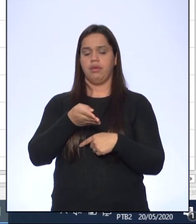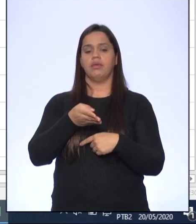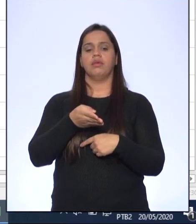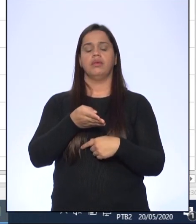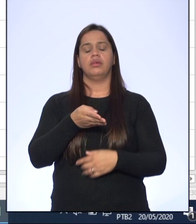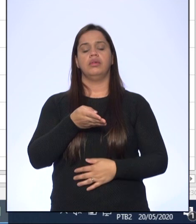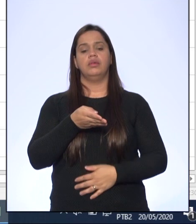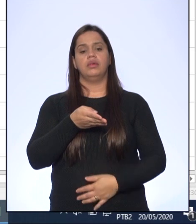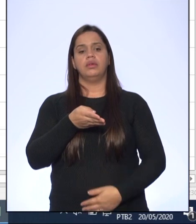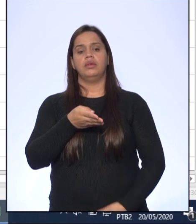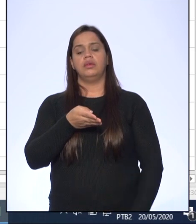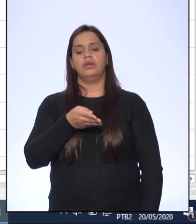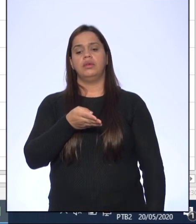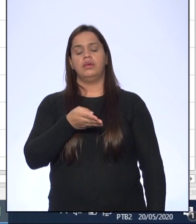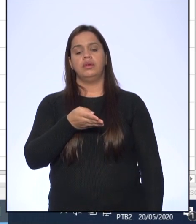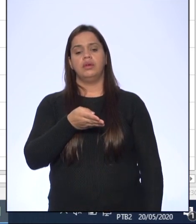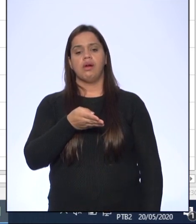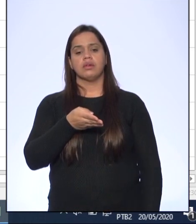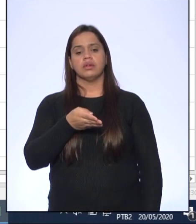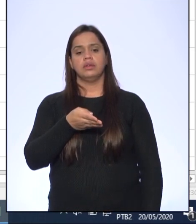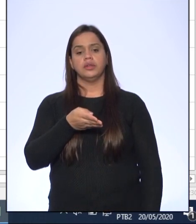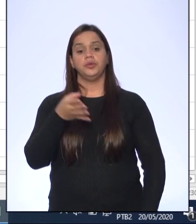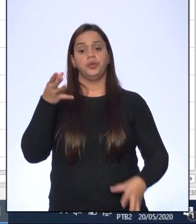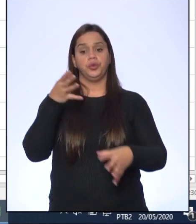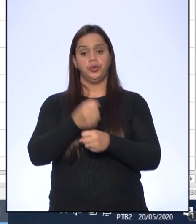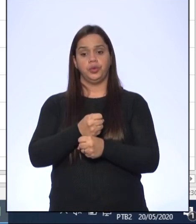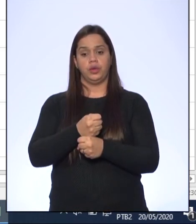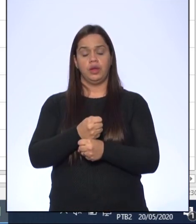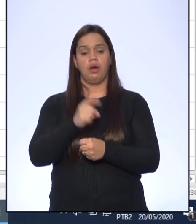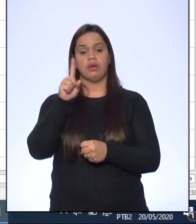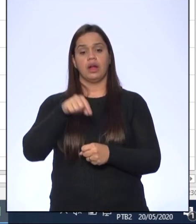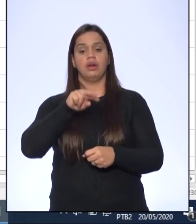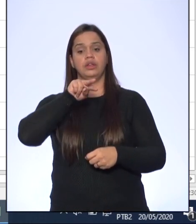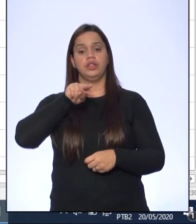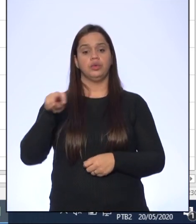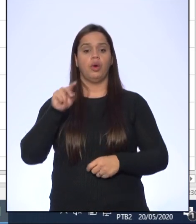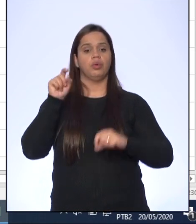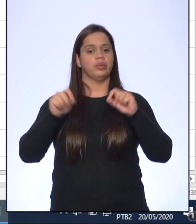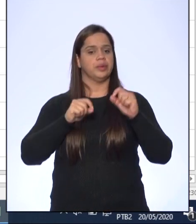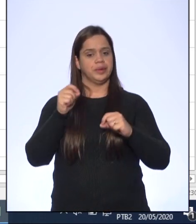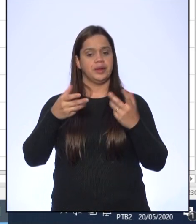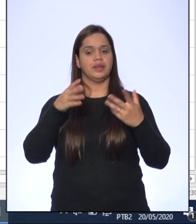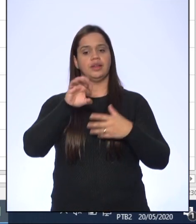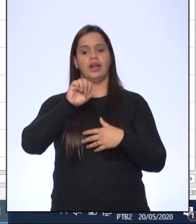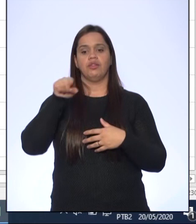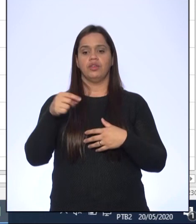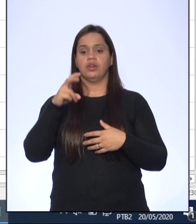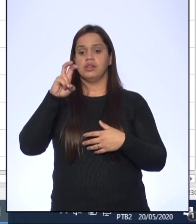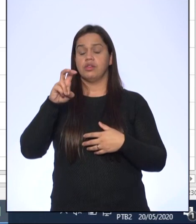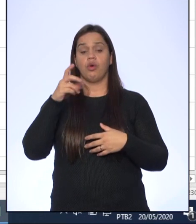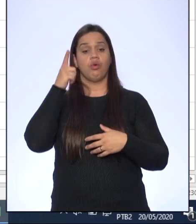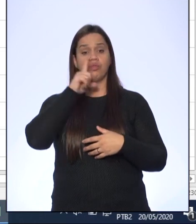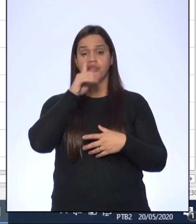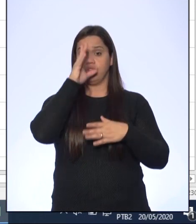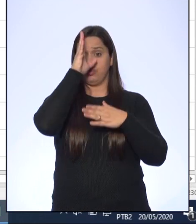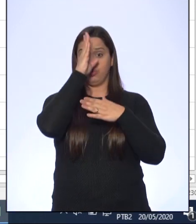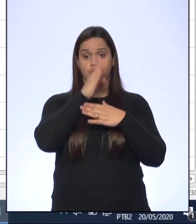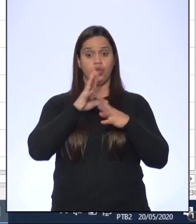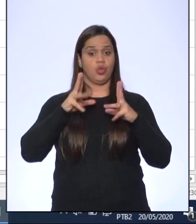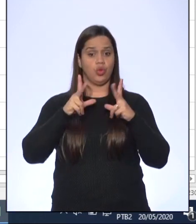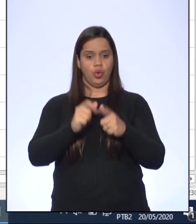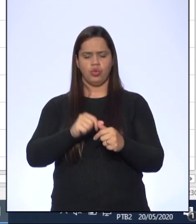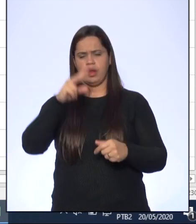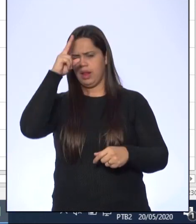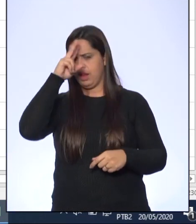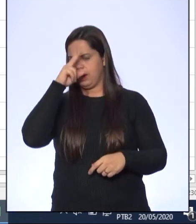né, que nós colocamos a barrinha, pelo total, que dá igual. Olha que legal. Então, conseguimos todo. Lembra que na tabela eu